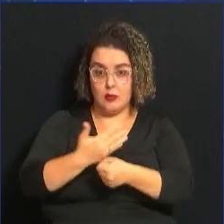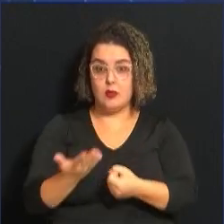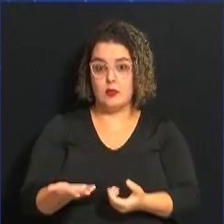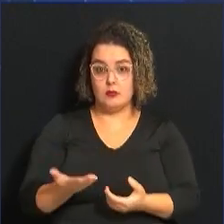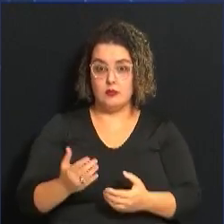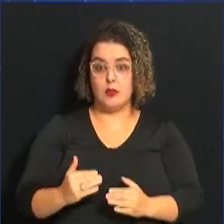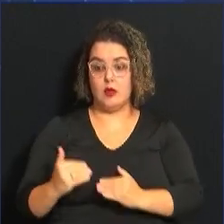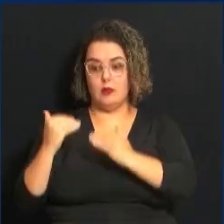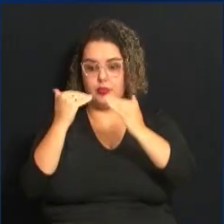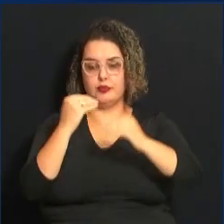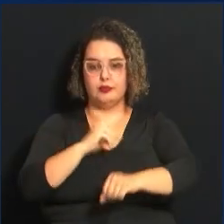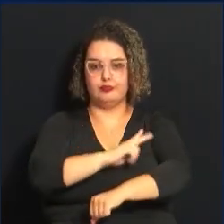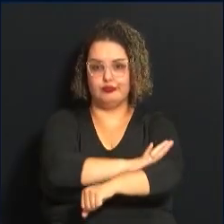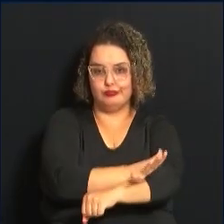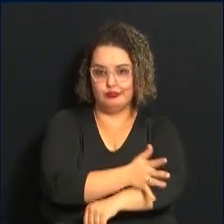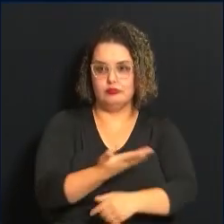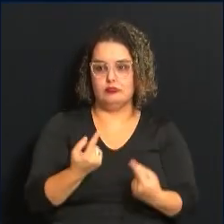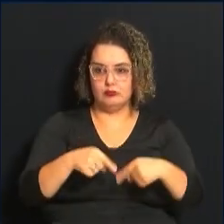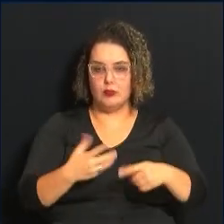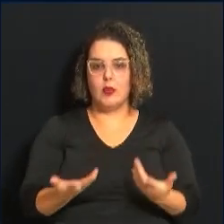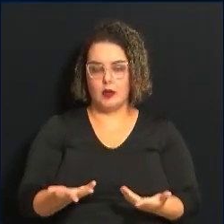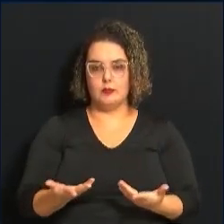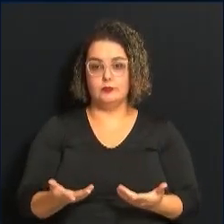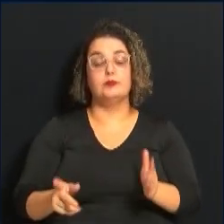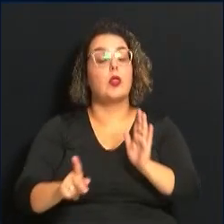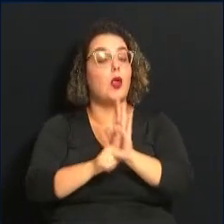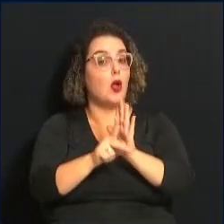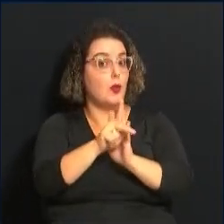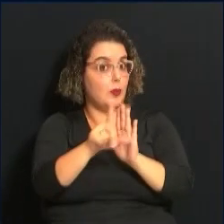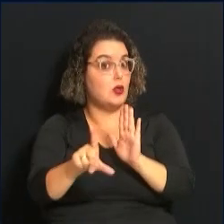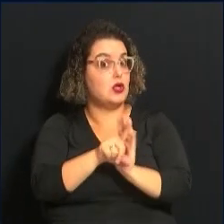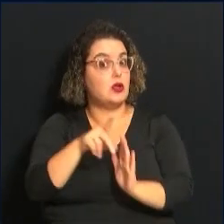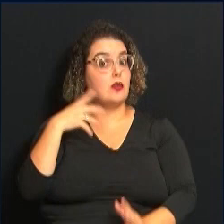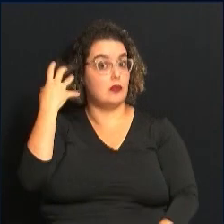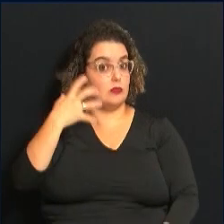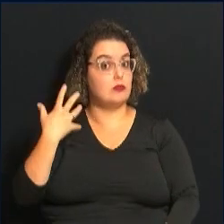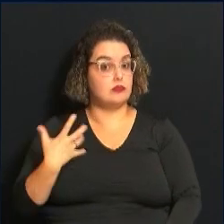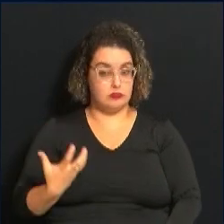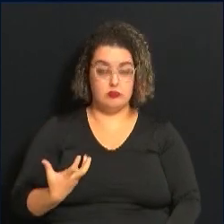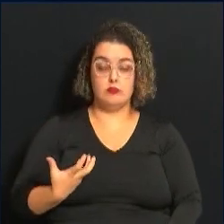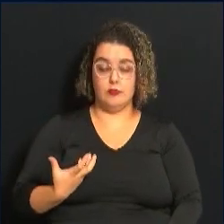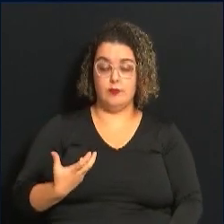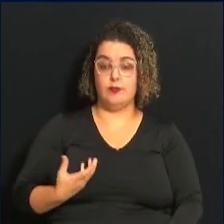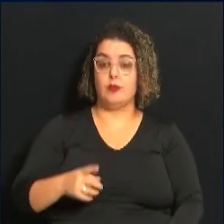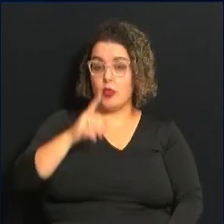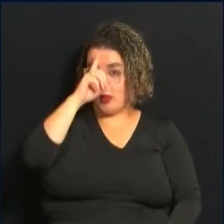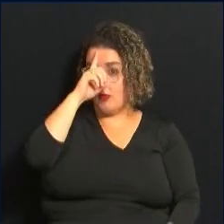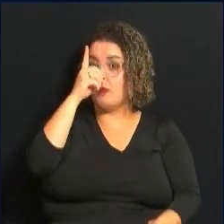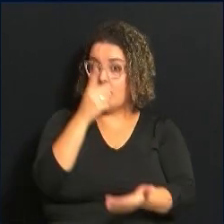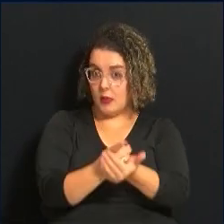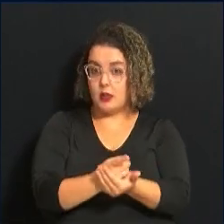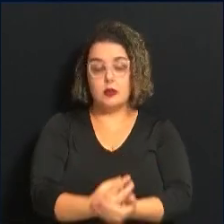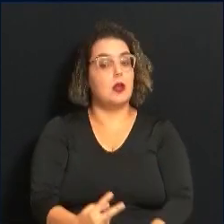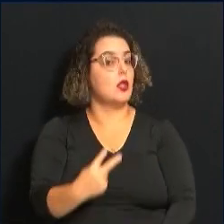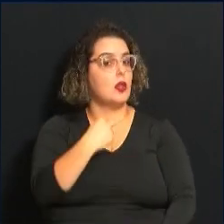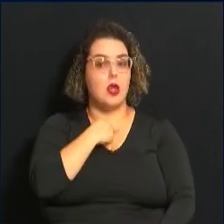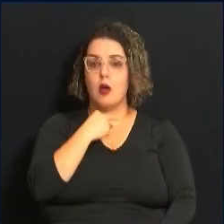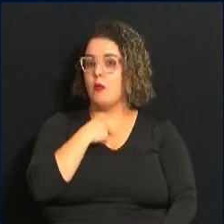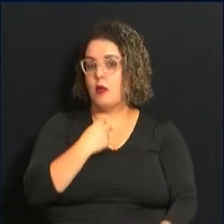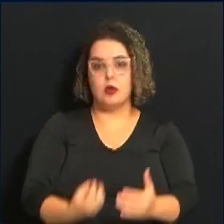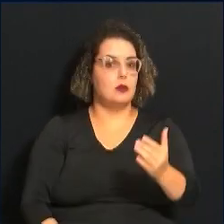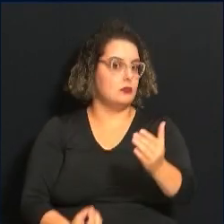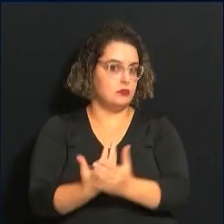supremacia racial. O projeto de lei da vereadora Guida Calisto determina que não podem ser